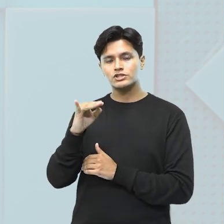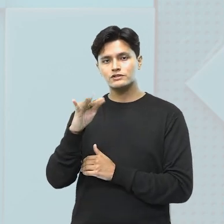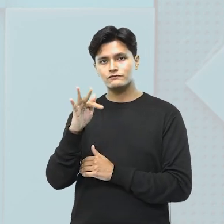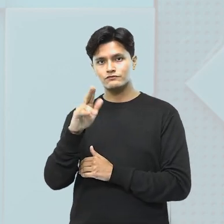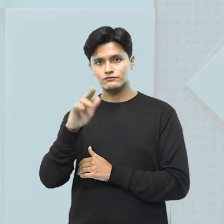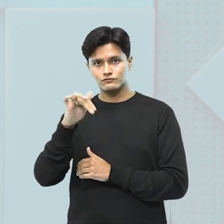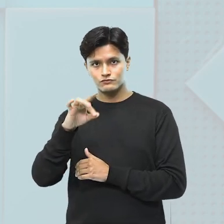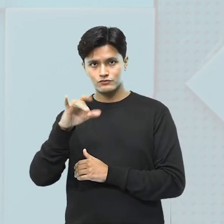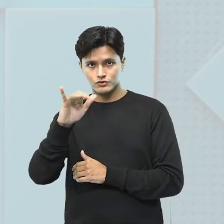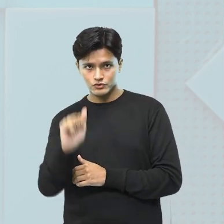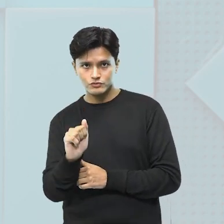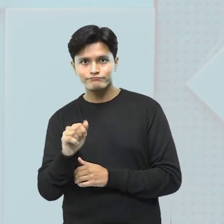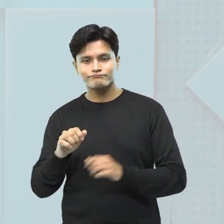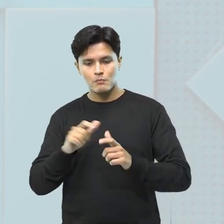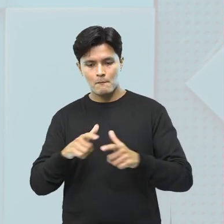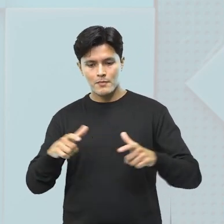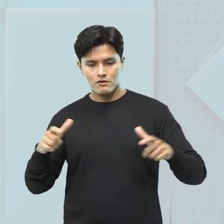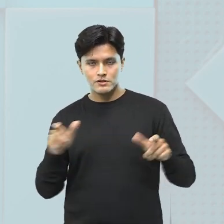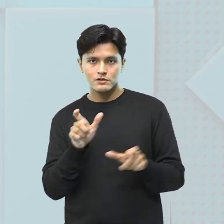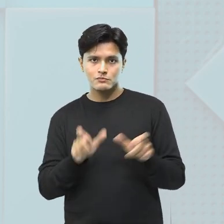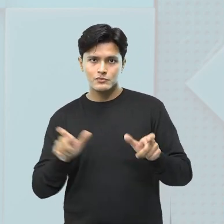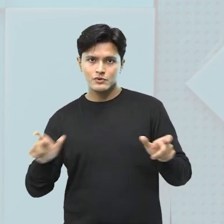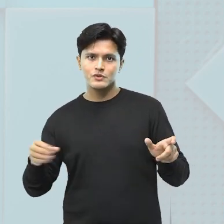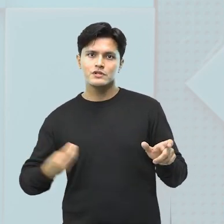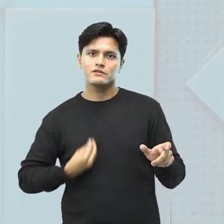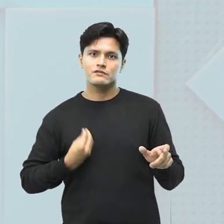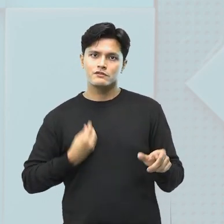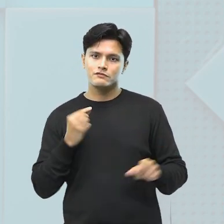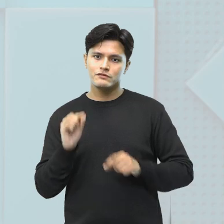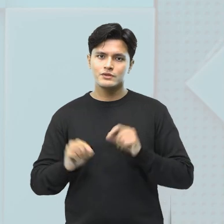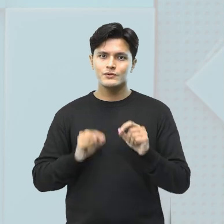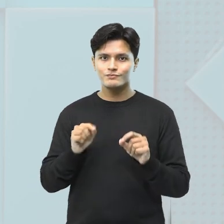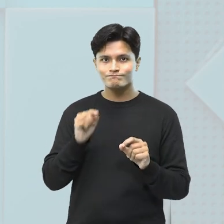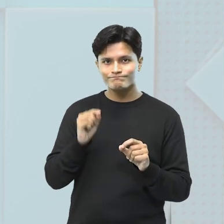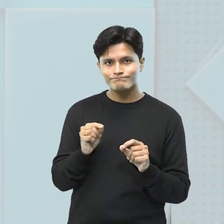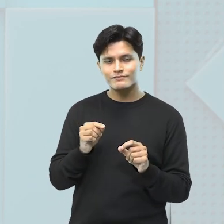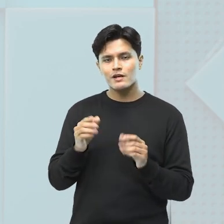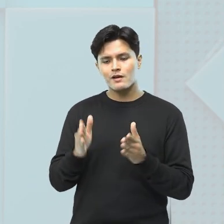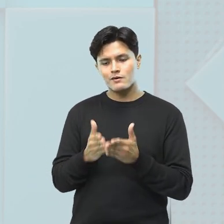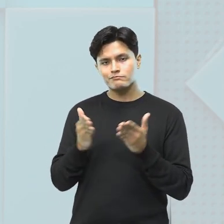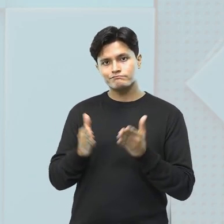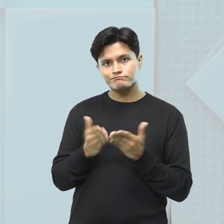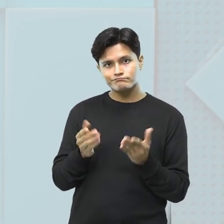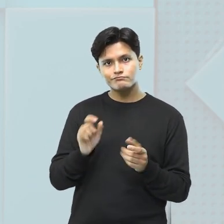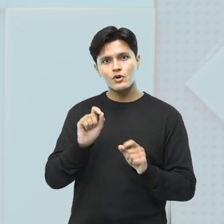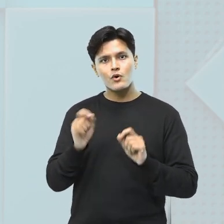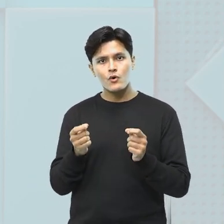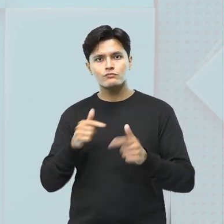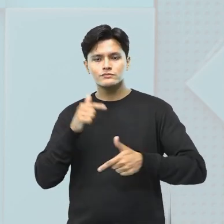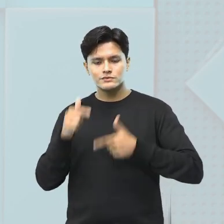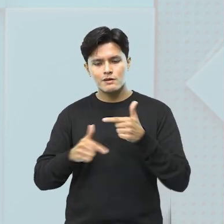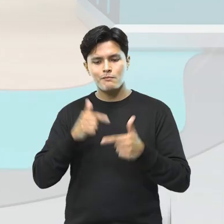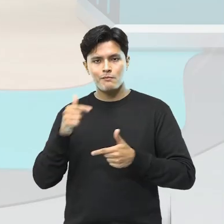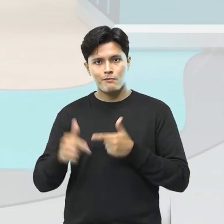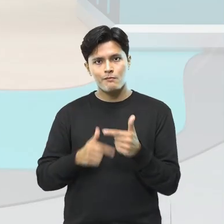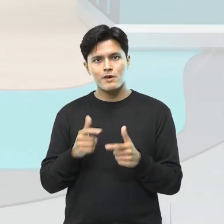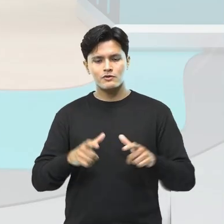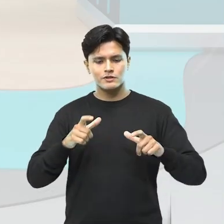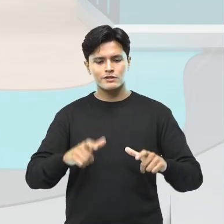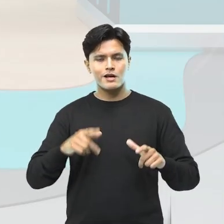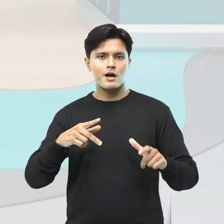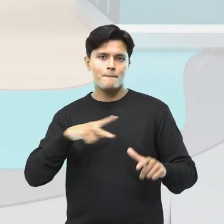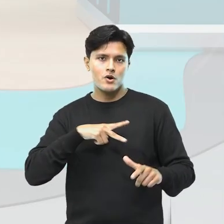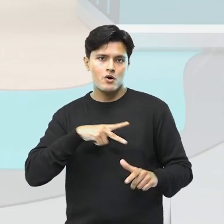a maioria da população vivia como meeiros, arrendatários ou trabalhadores sem terra.